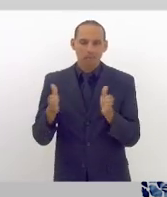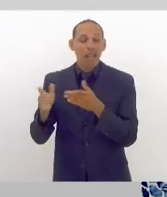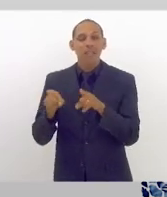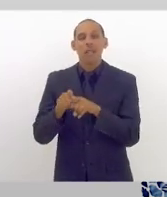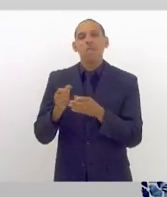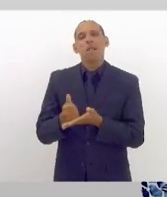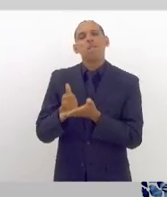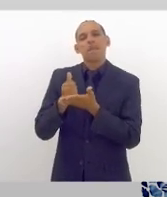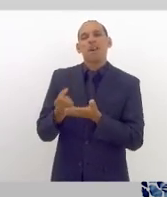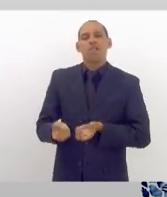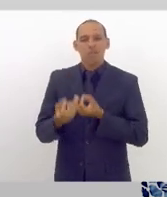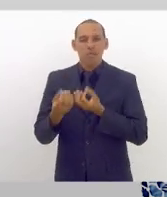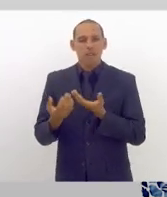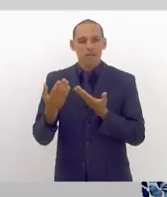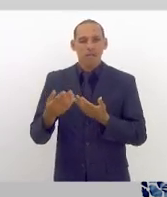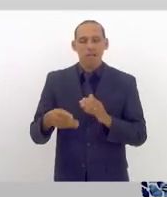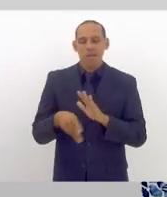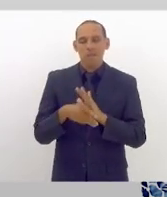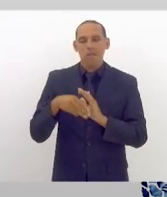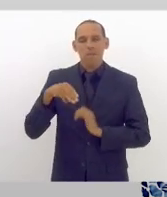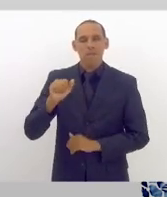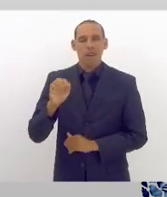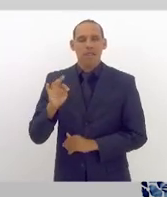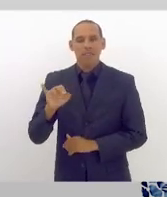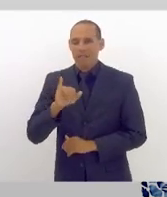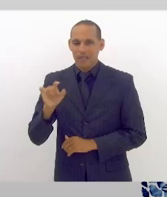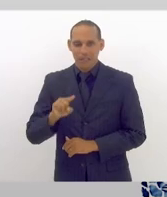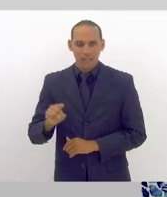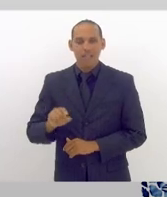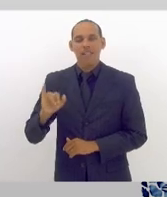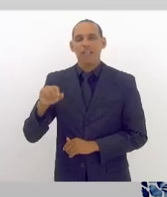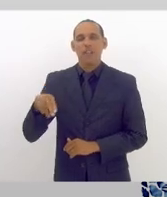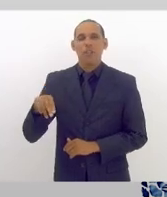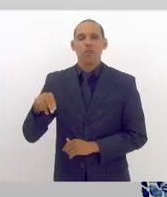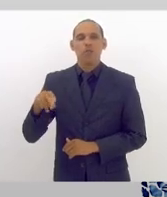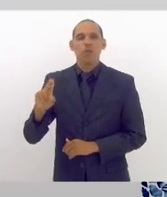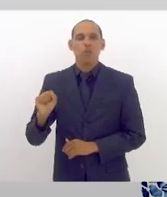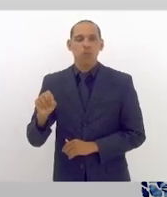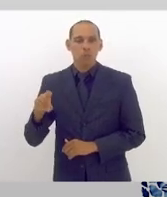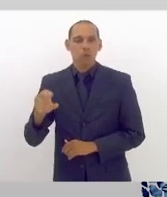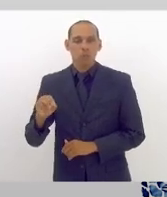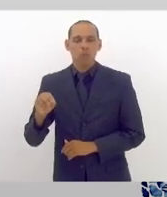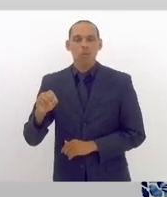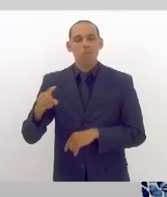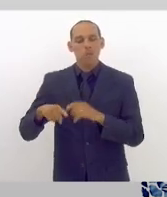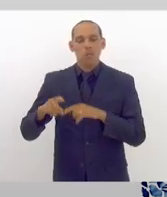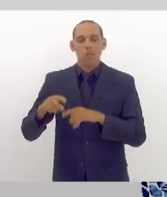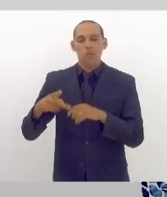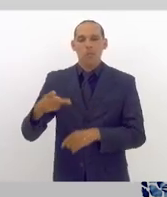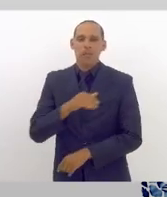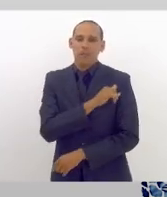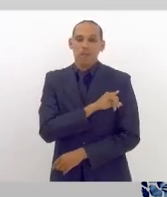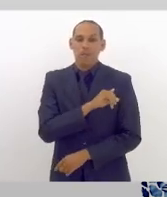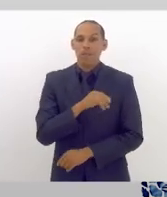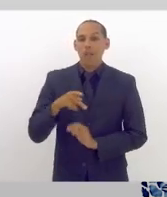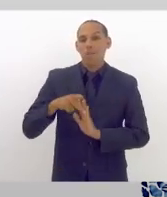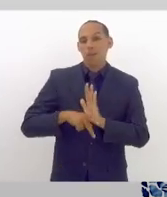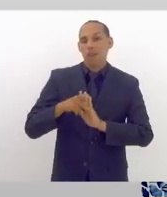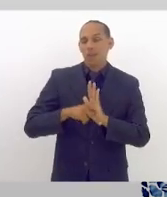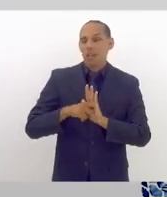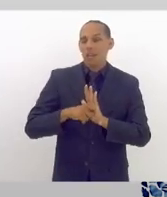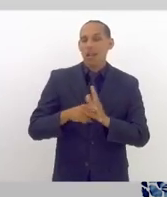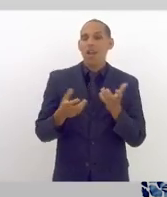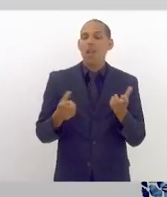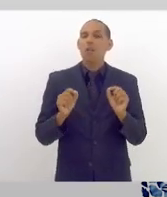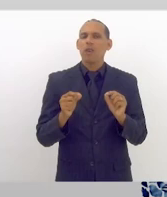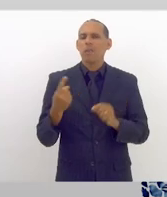sobre um produto do Rio de Janeiro bom esse projeto partiu teve como motivação Inicial Um